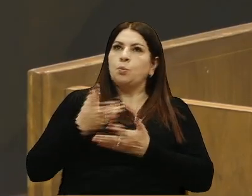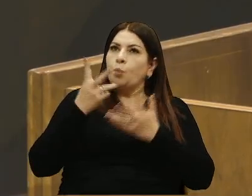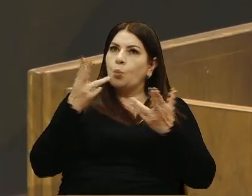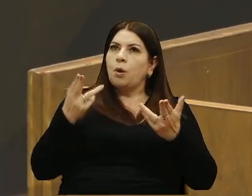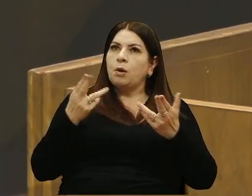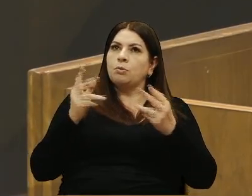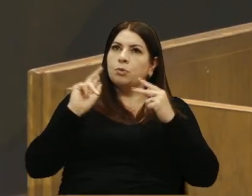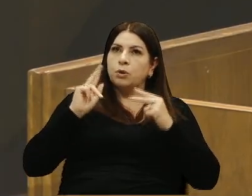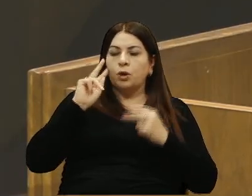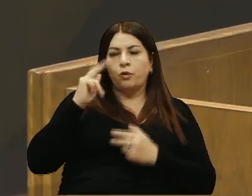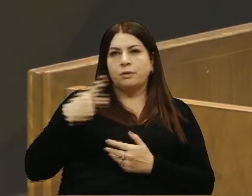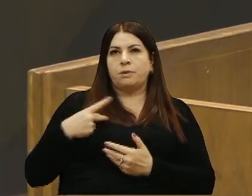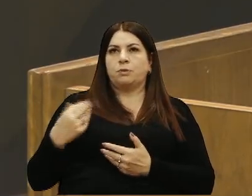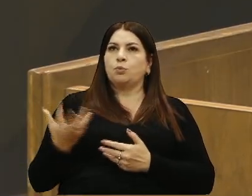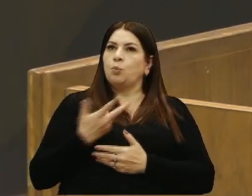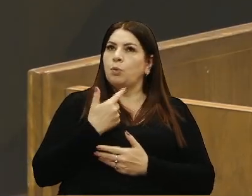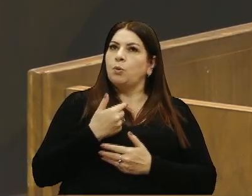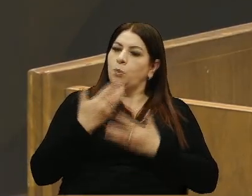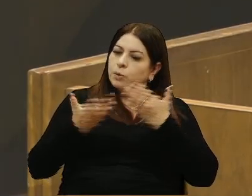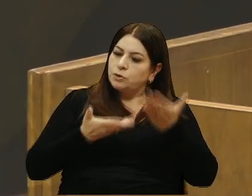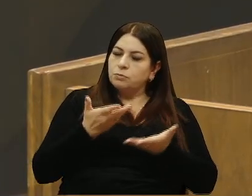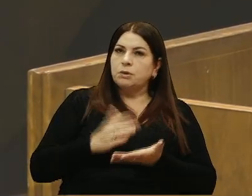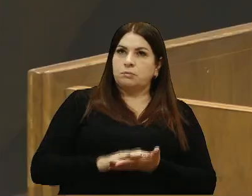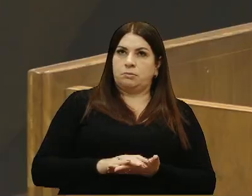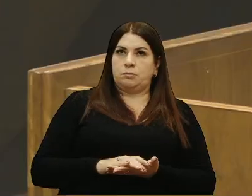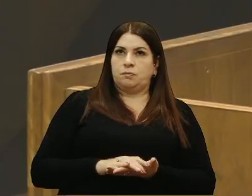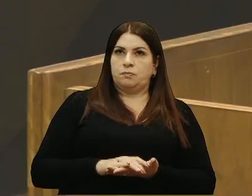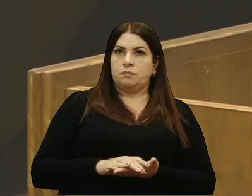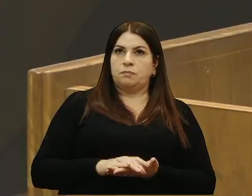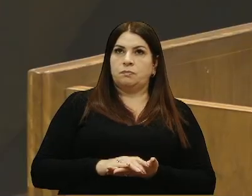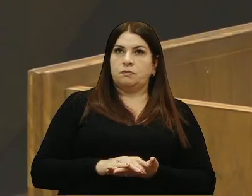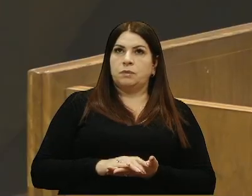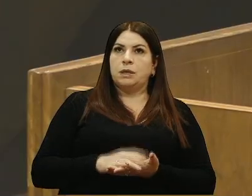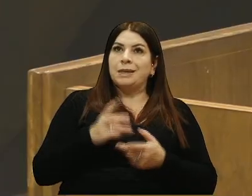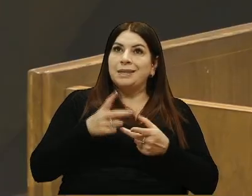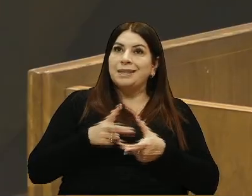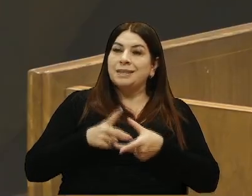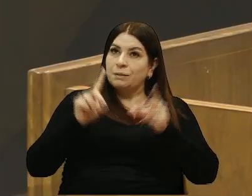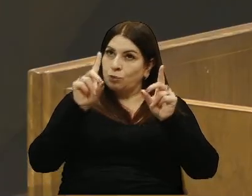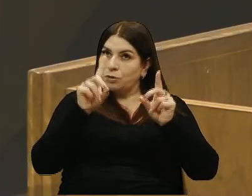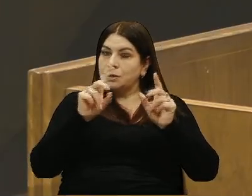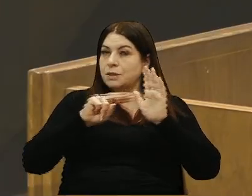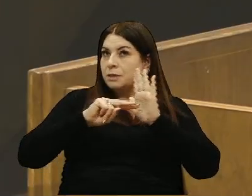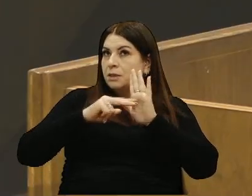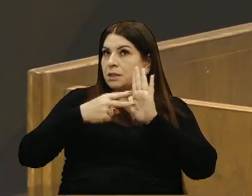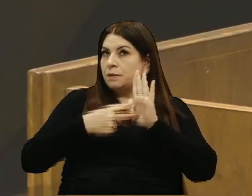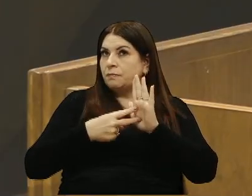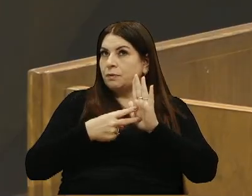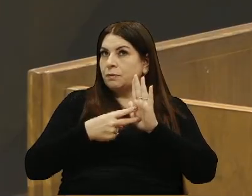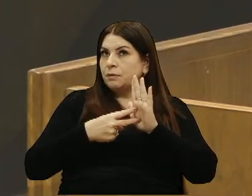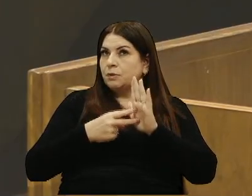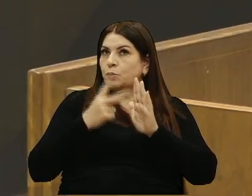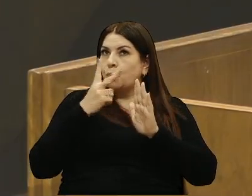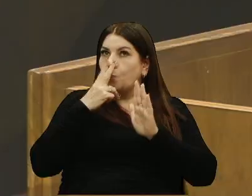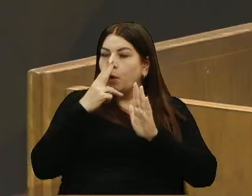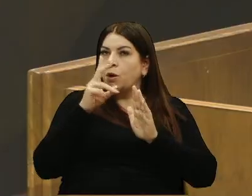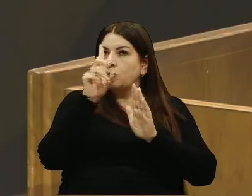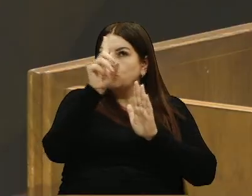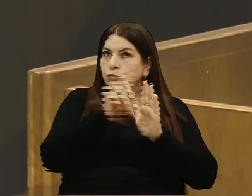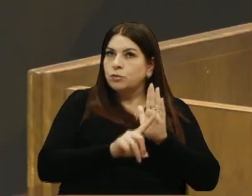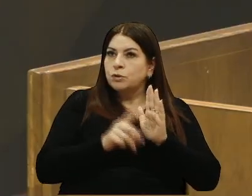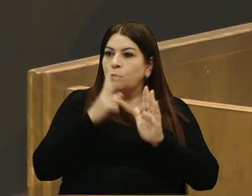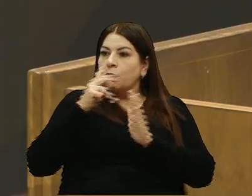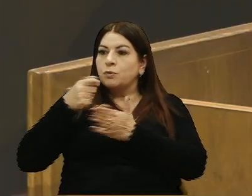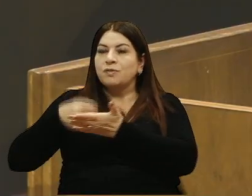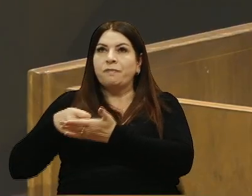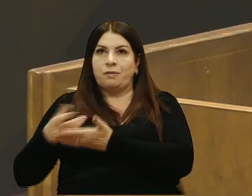mesmo reconhecimento, o mesmo atendimento. E aí democracia significa mesmo direito e mesmo